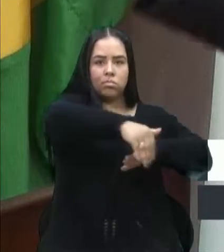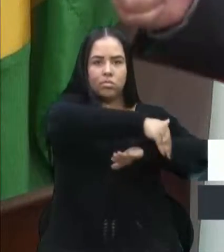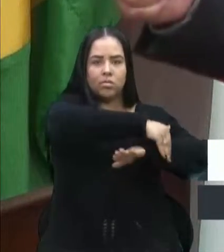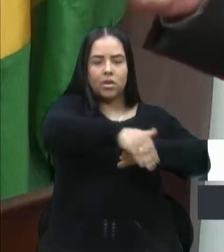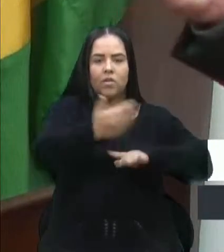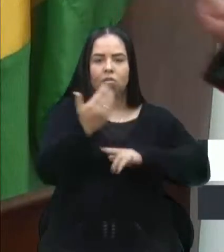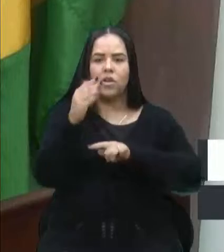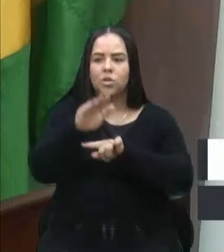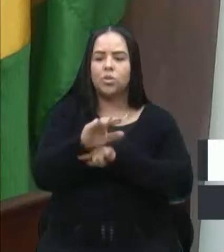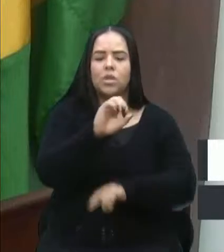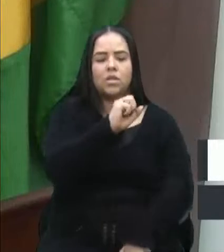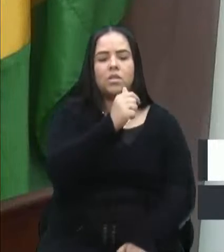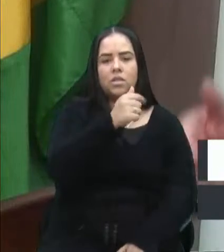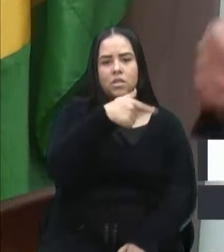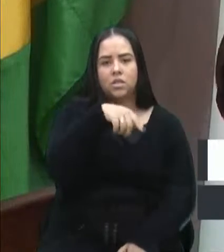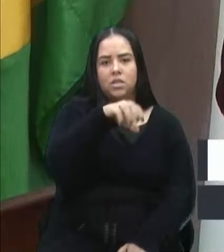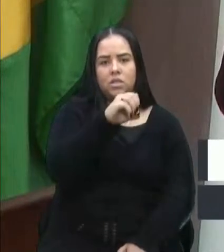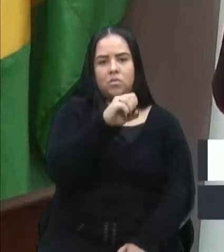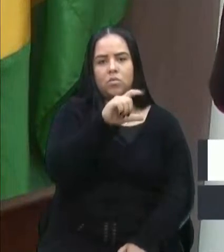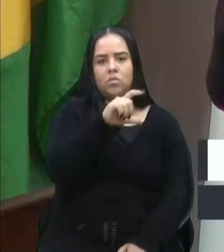São Lucas,